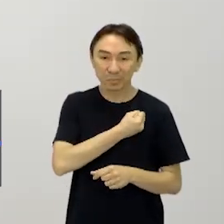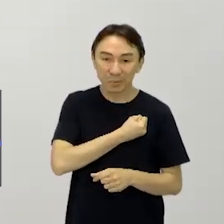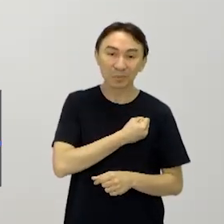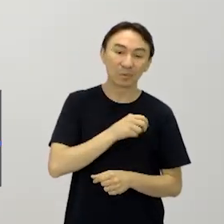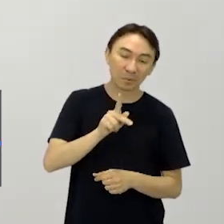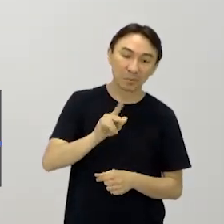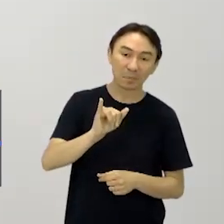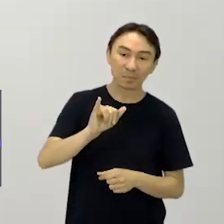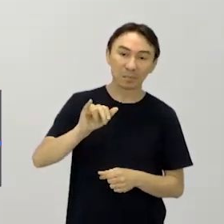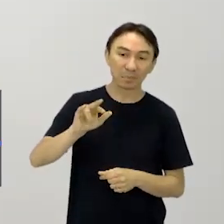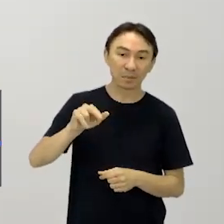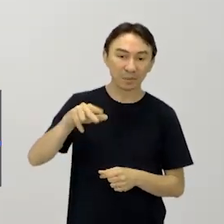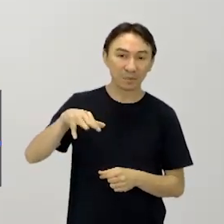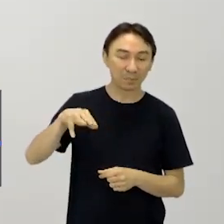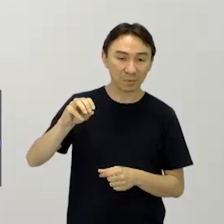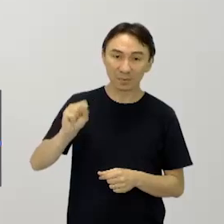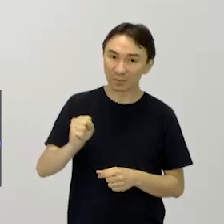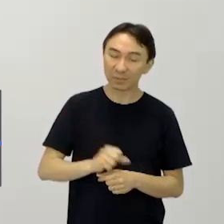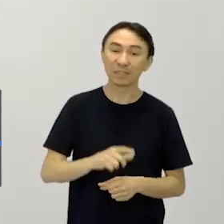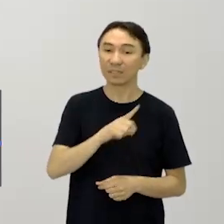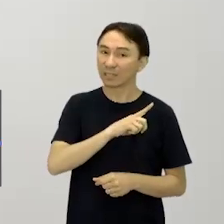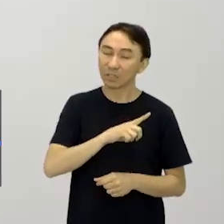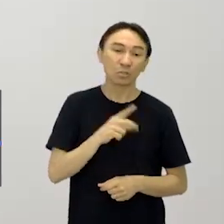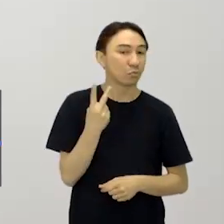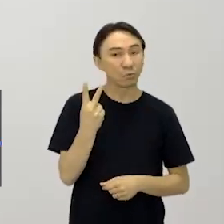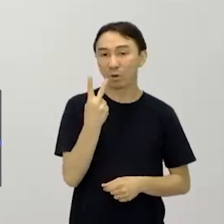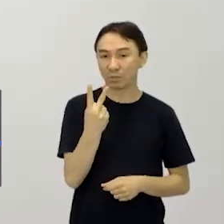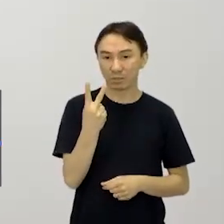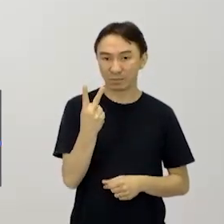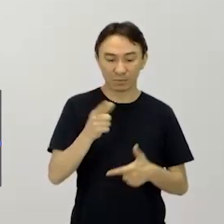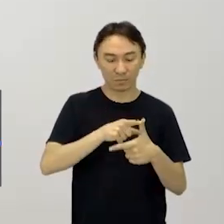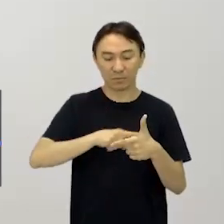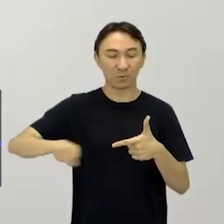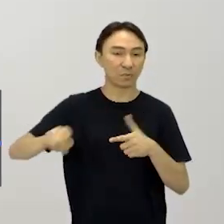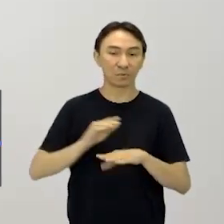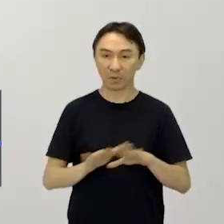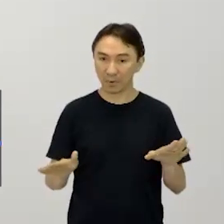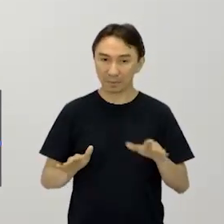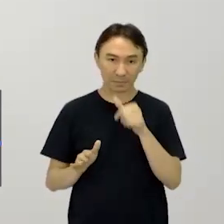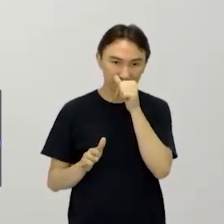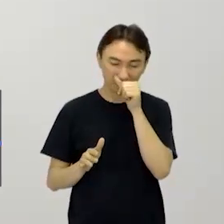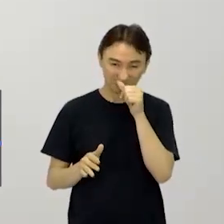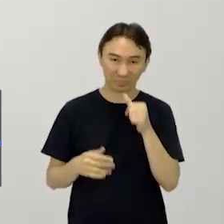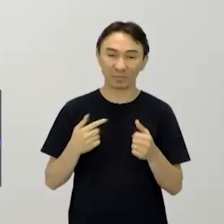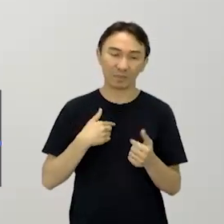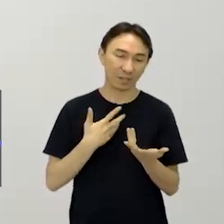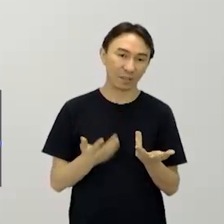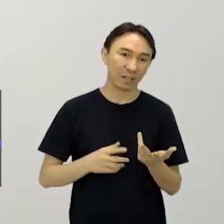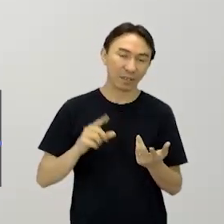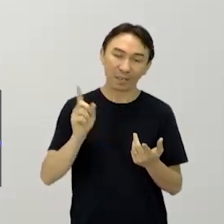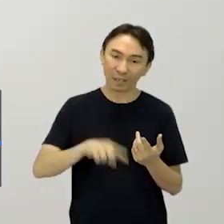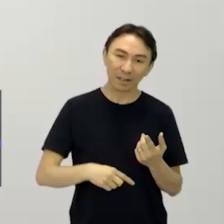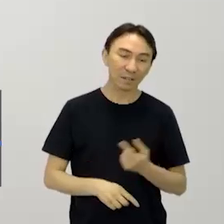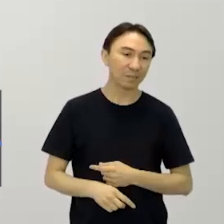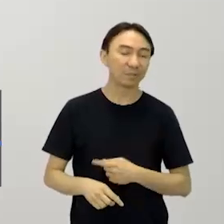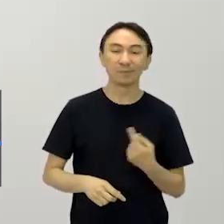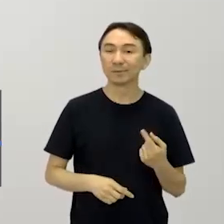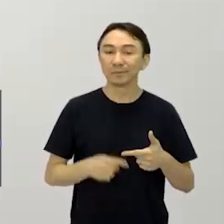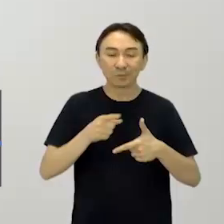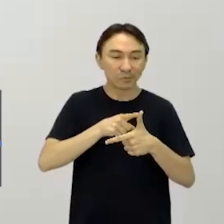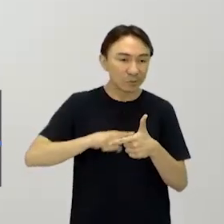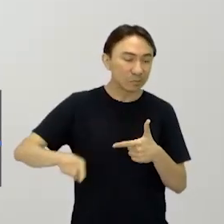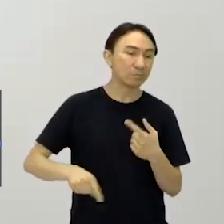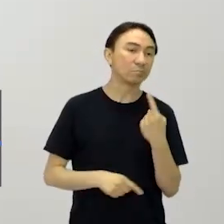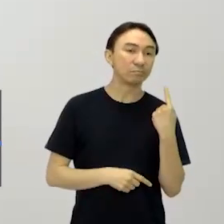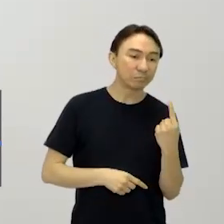né? No caso dos números inteiros, dos números naturais, no caso. Então, que é o divisor 1 e ele mesmo, né? Então, ele não tem nenhum padrão, então